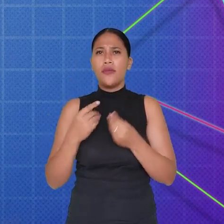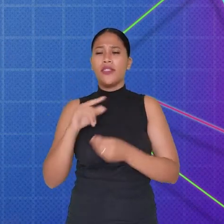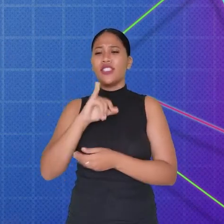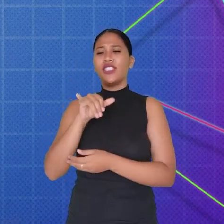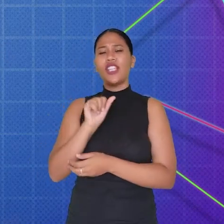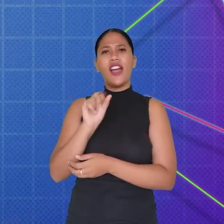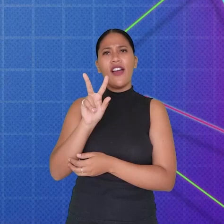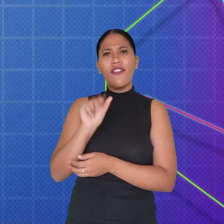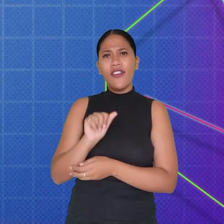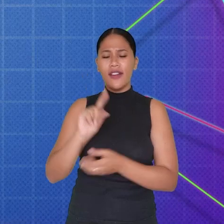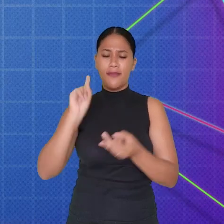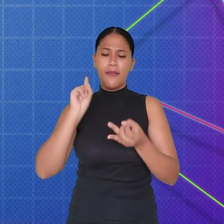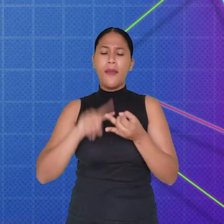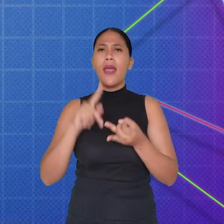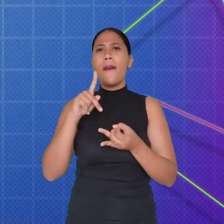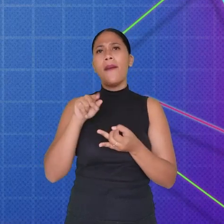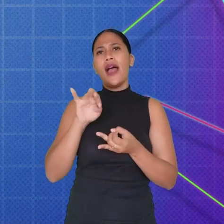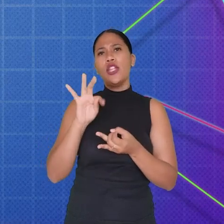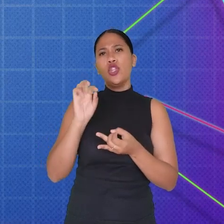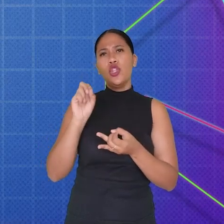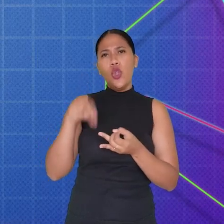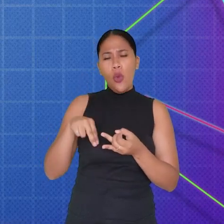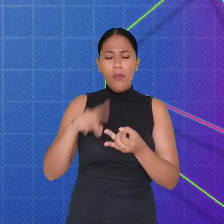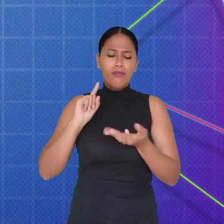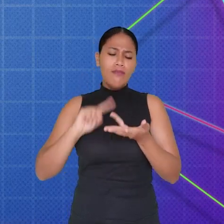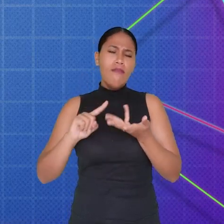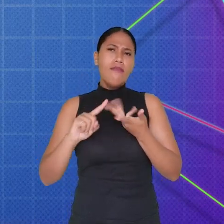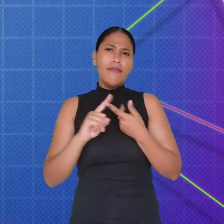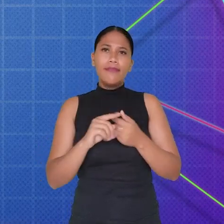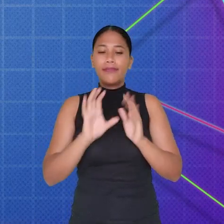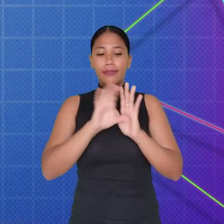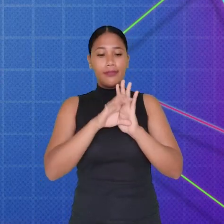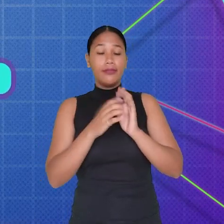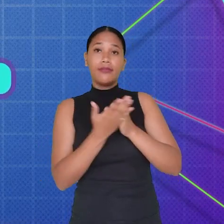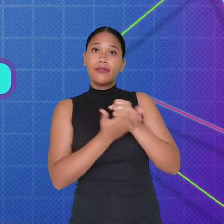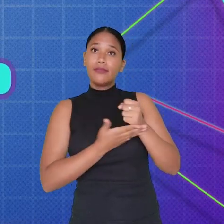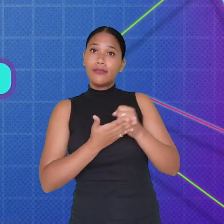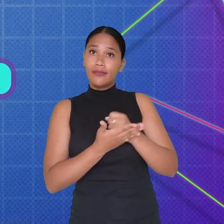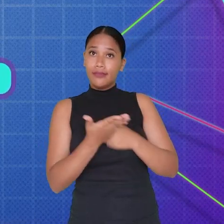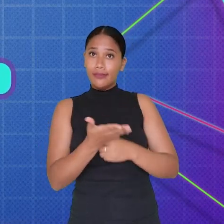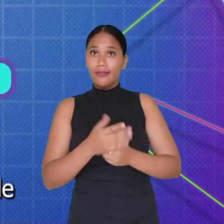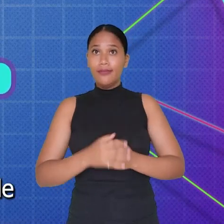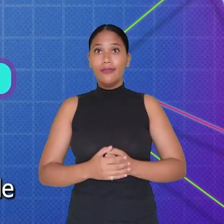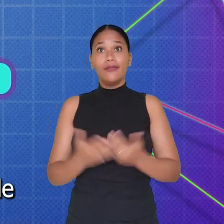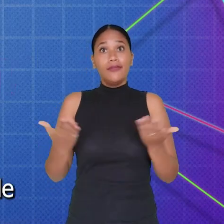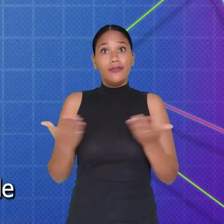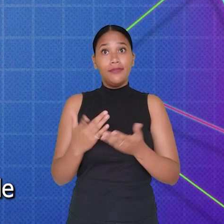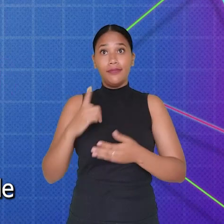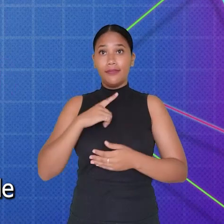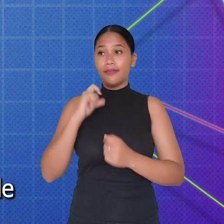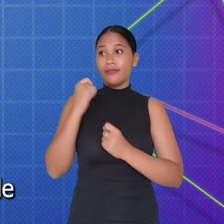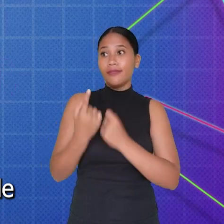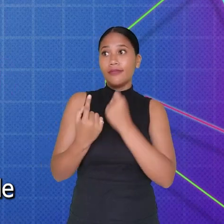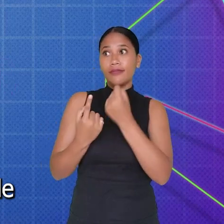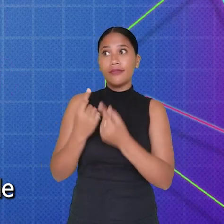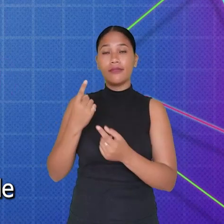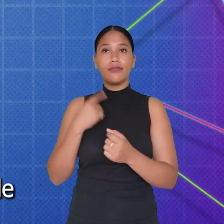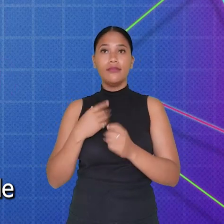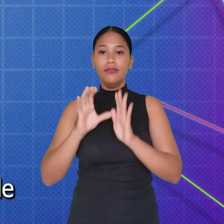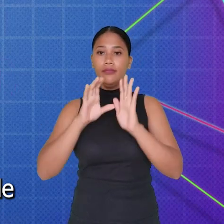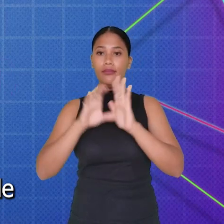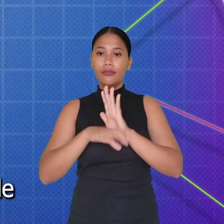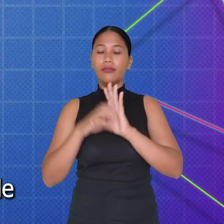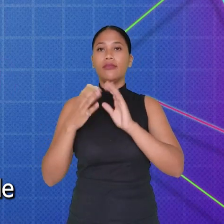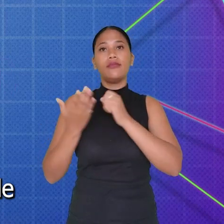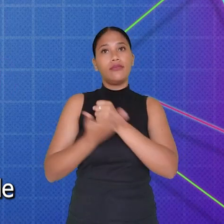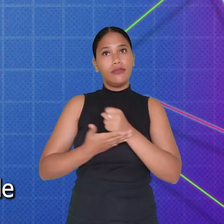incluindo Java, Python, Ruby e C#. Conceitos básicos de POO. Agora abordaremos alguns dos conceitos